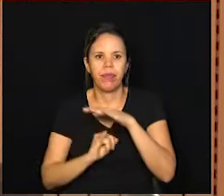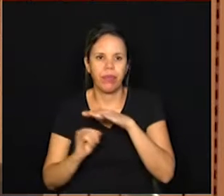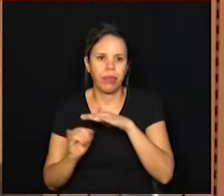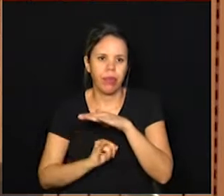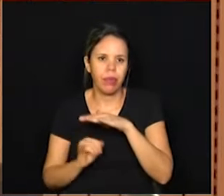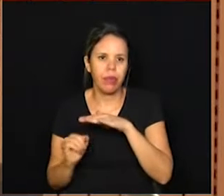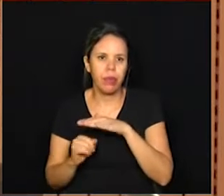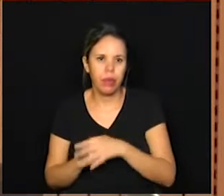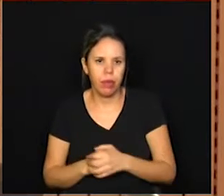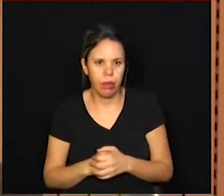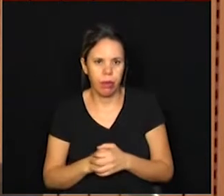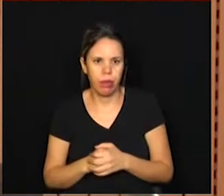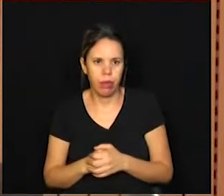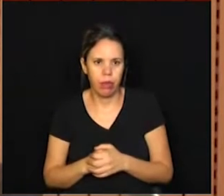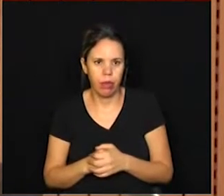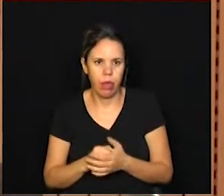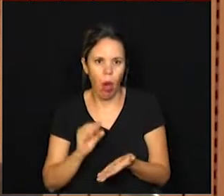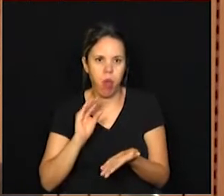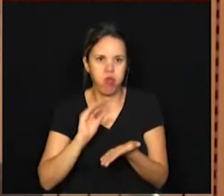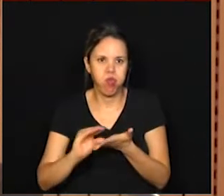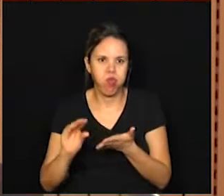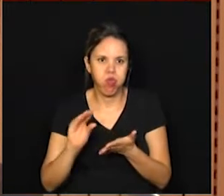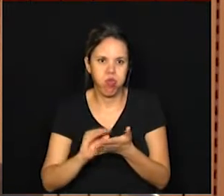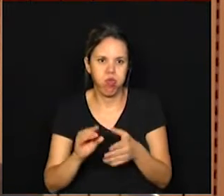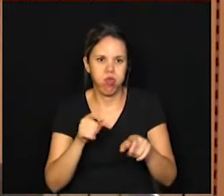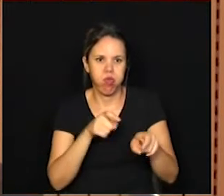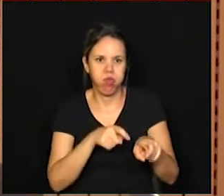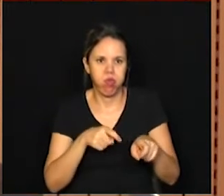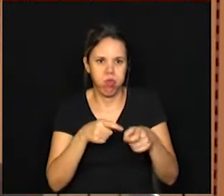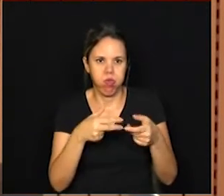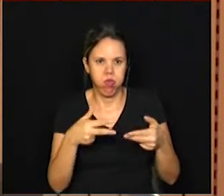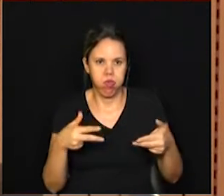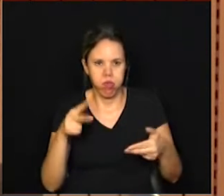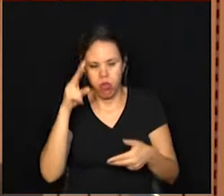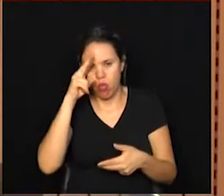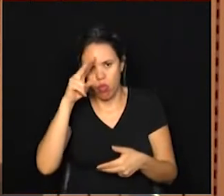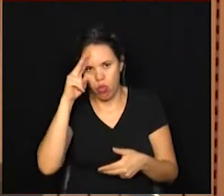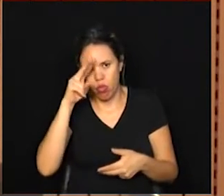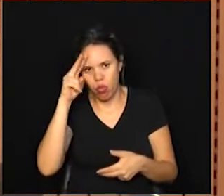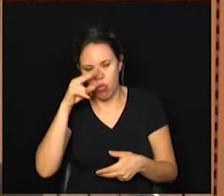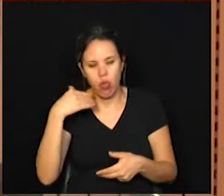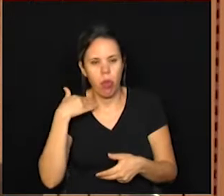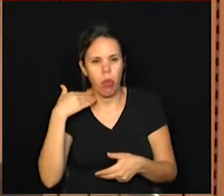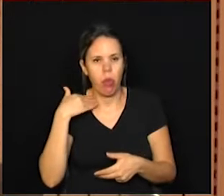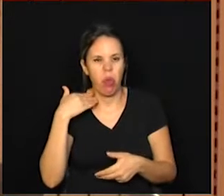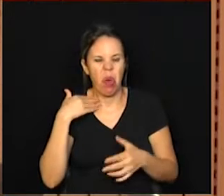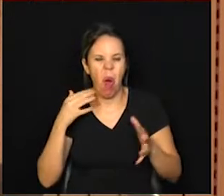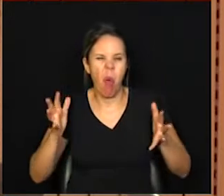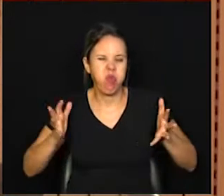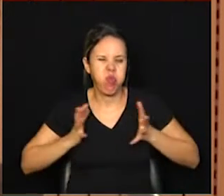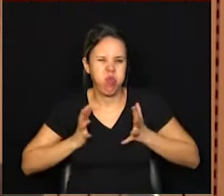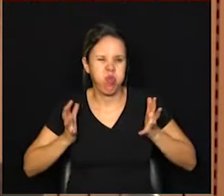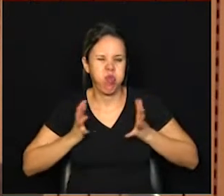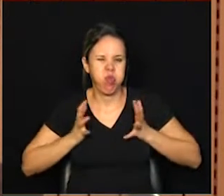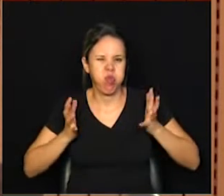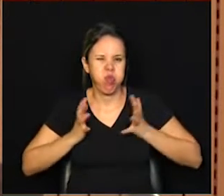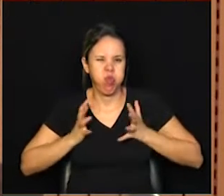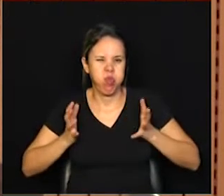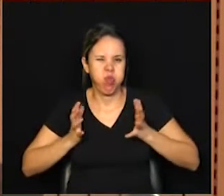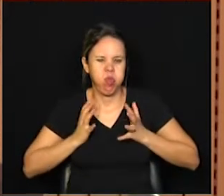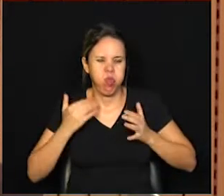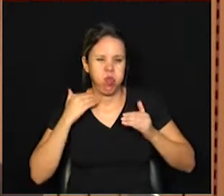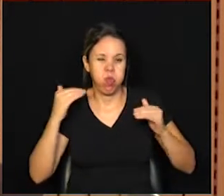de recursos investidos na agricultura. A história do Bamerindos, muito rica, tornou-se um dos bancos